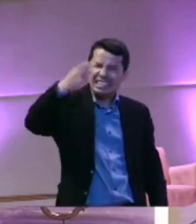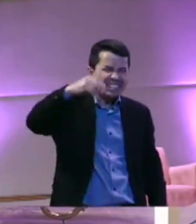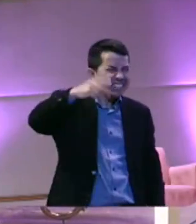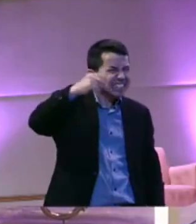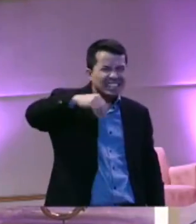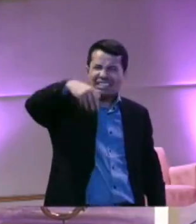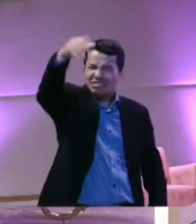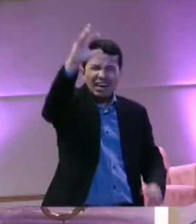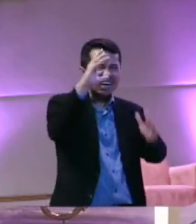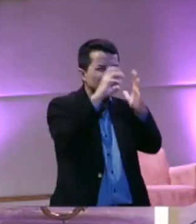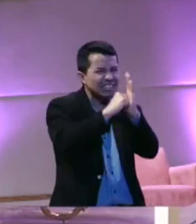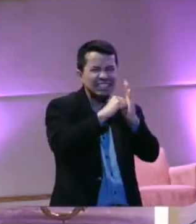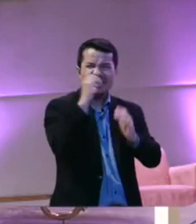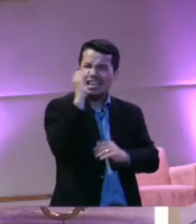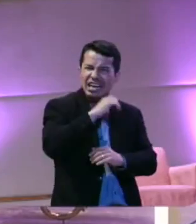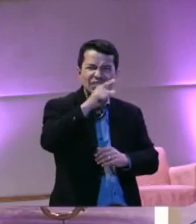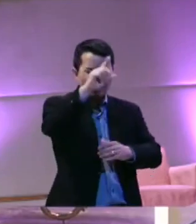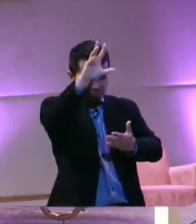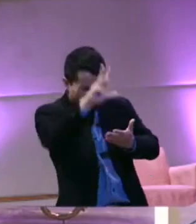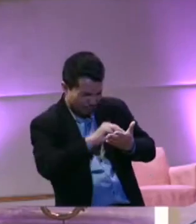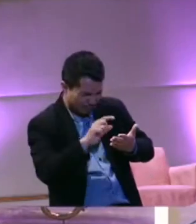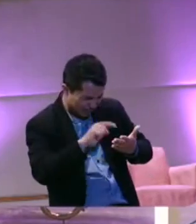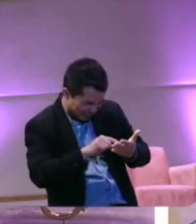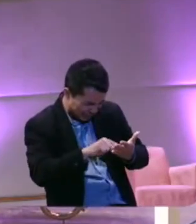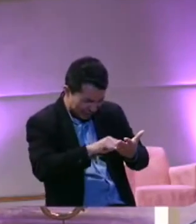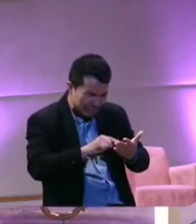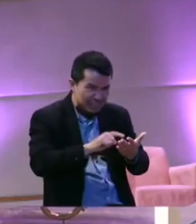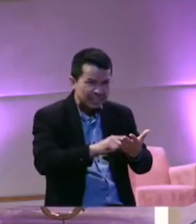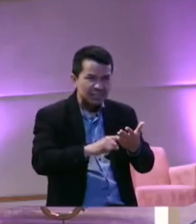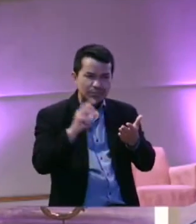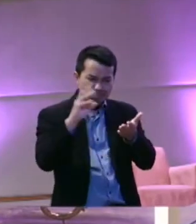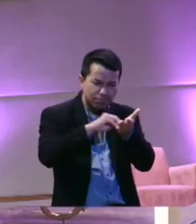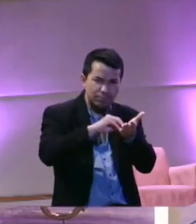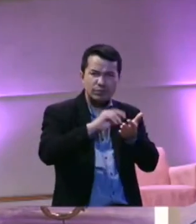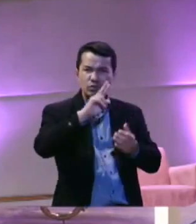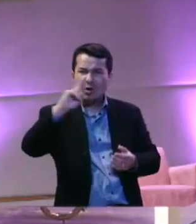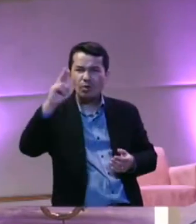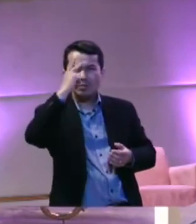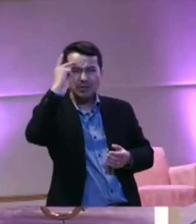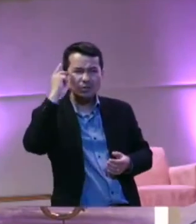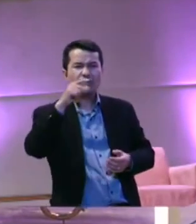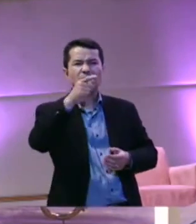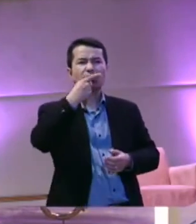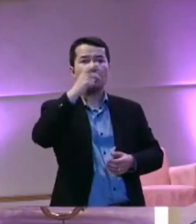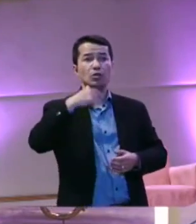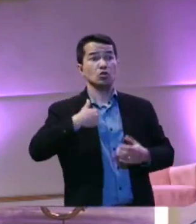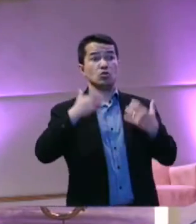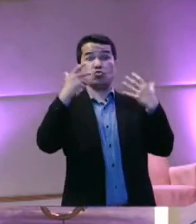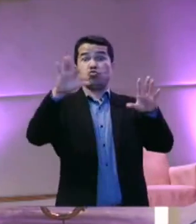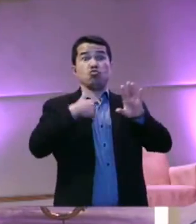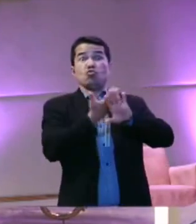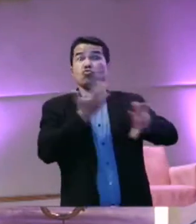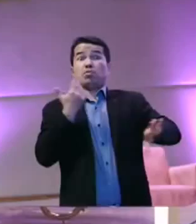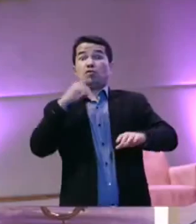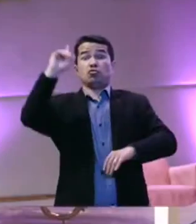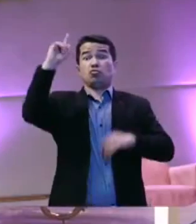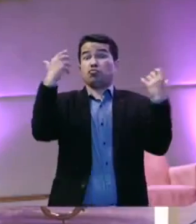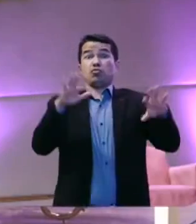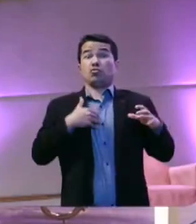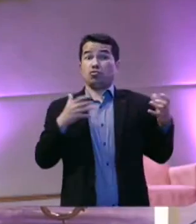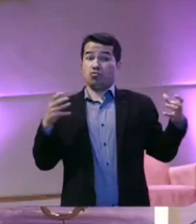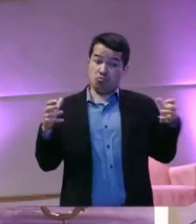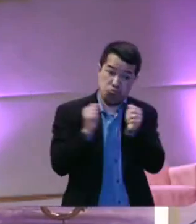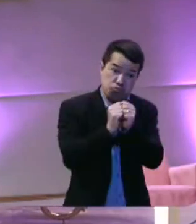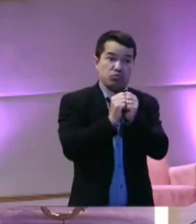a sua inscrição, abaixa o aplicativo, se movimente, faça algo e diga: eu não vou ficar de fora do mover. Eu